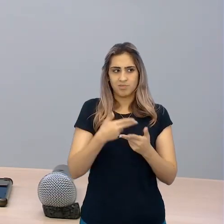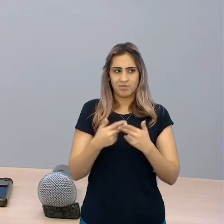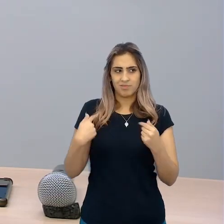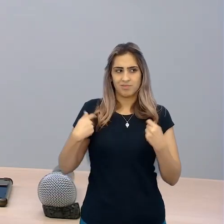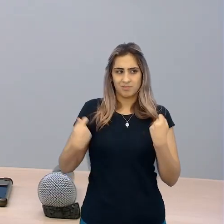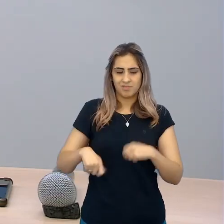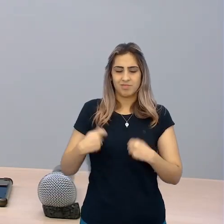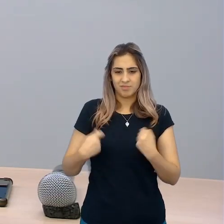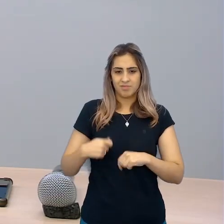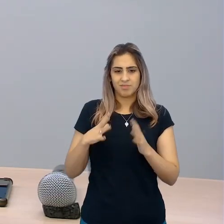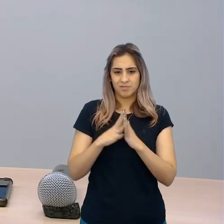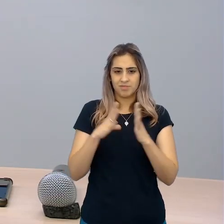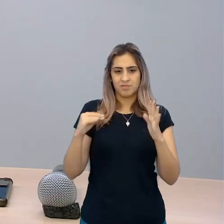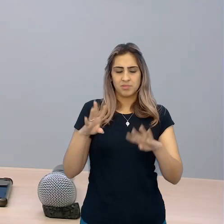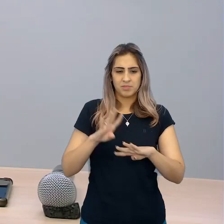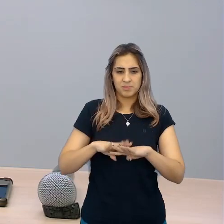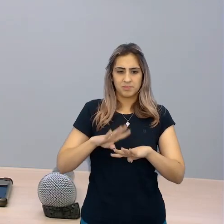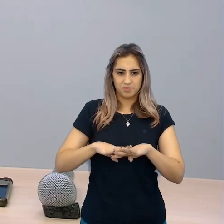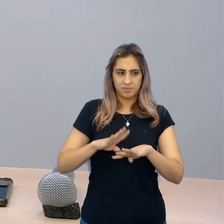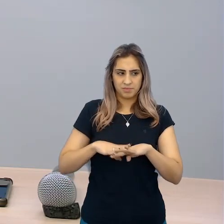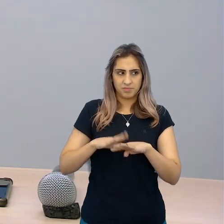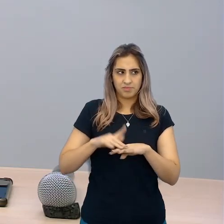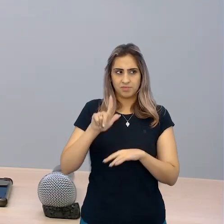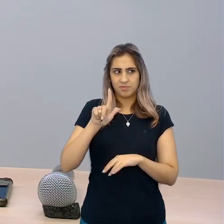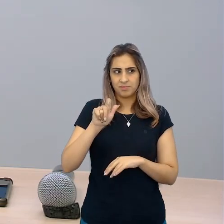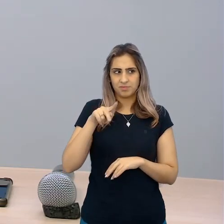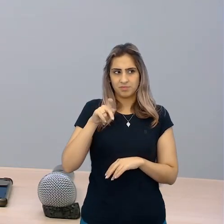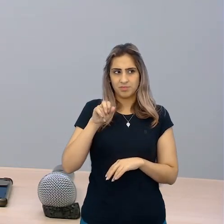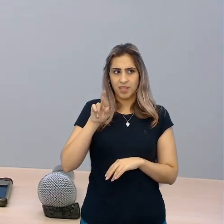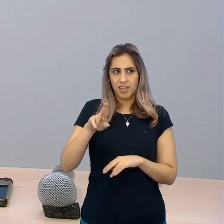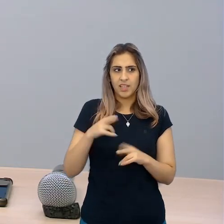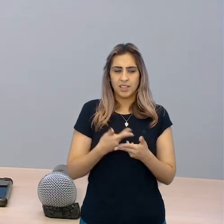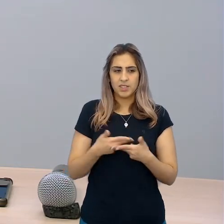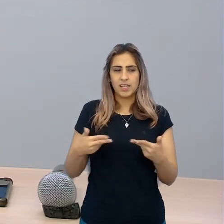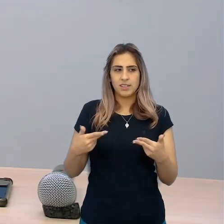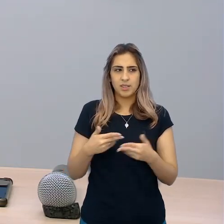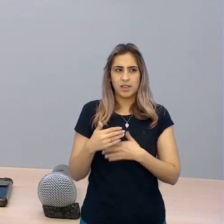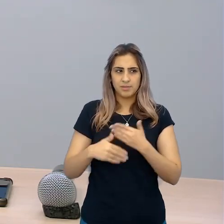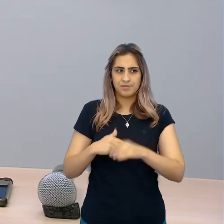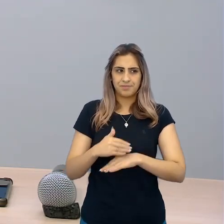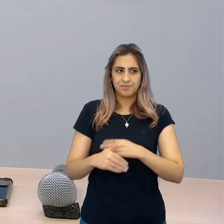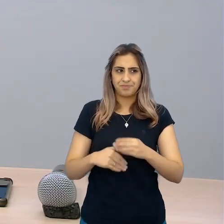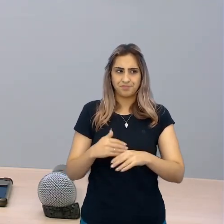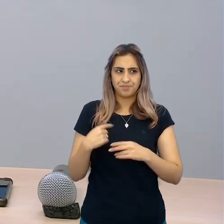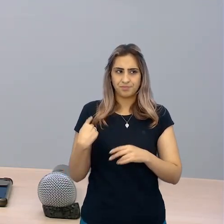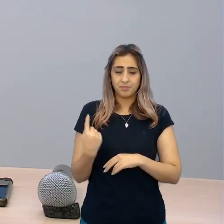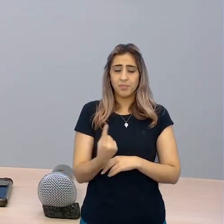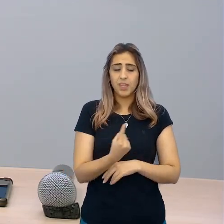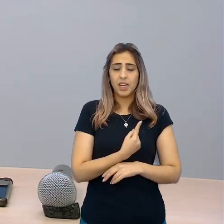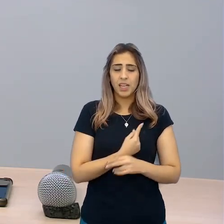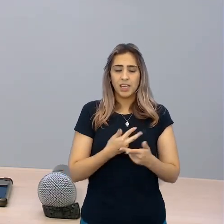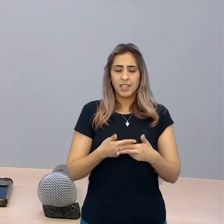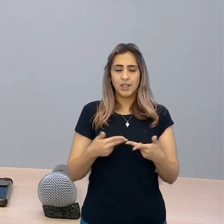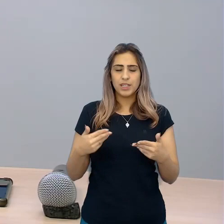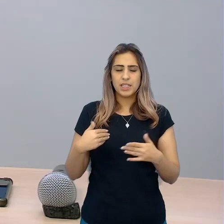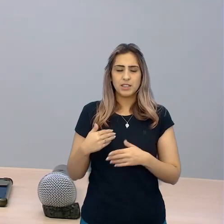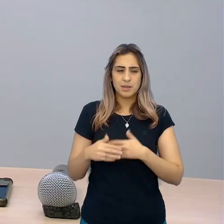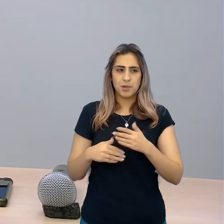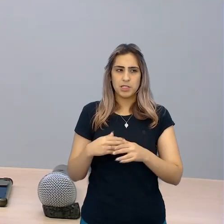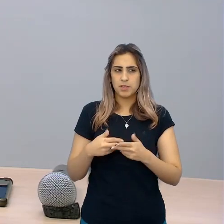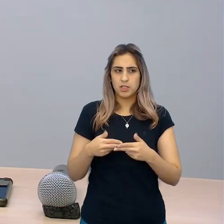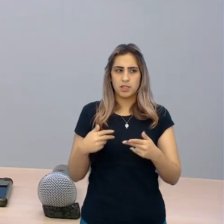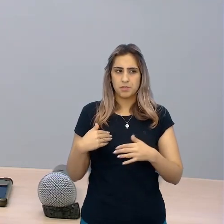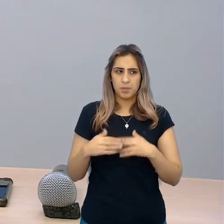que a gente cria modelos matemáticos. Claro que a gente está fazendo linear, mas existem outros modelos, exponenciais, e assim vai para a matemática mais avançada. Mas aqui a gente está